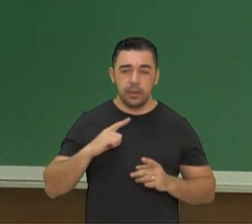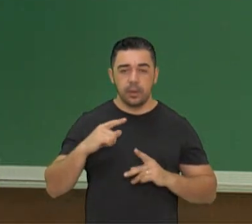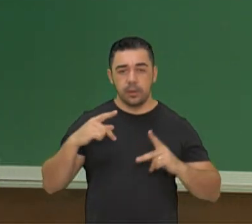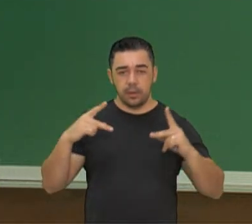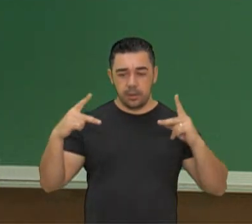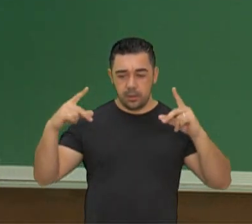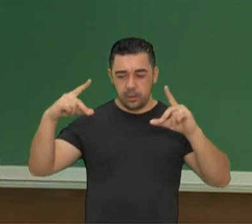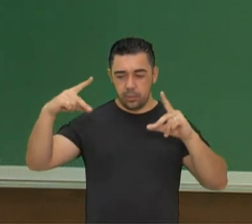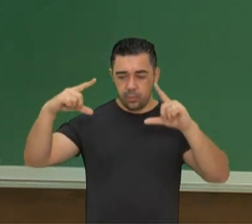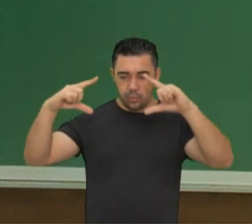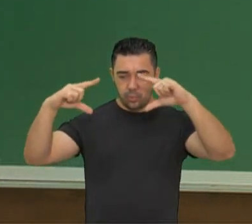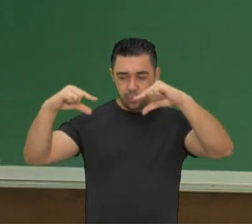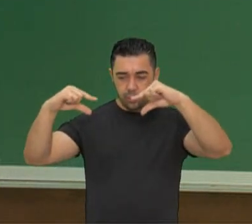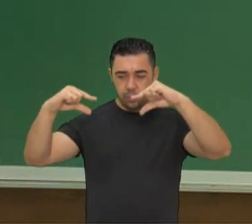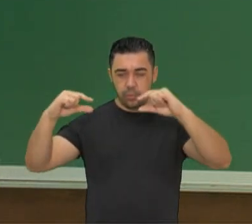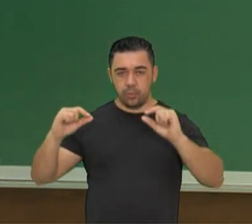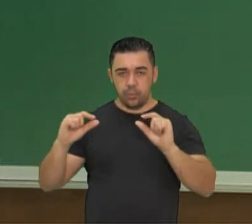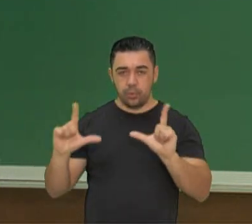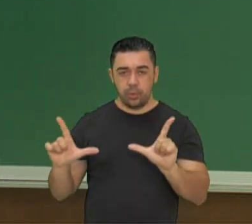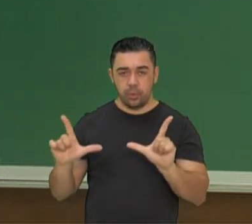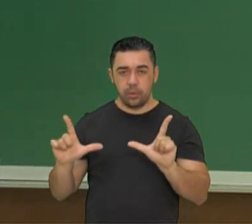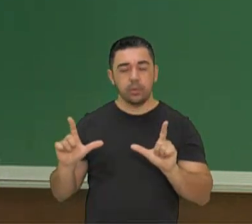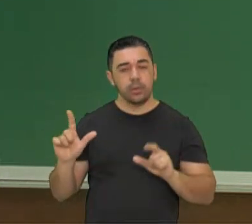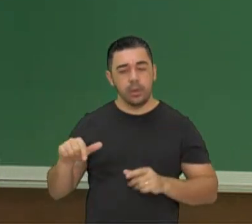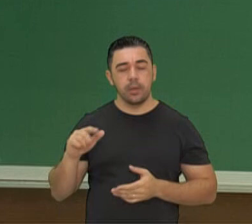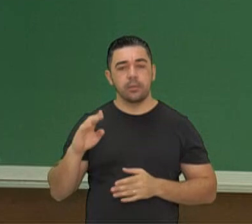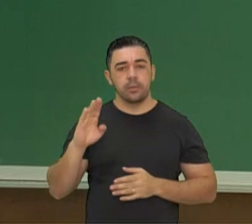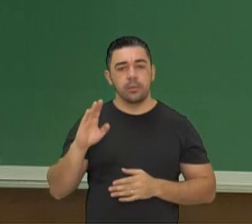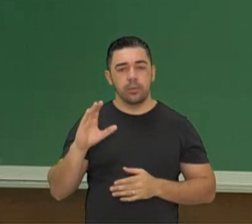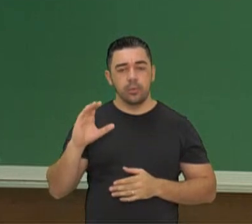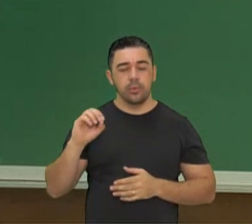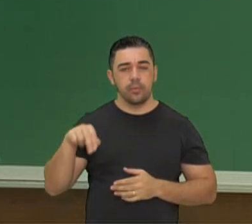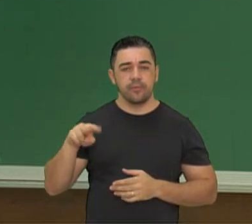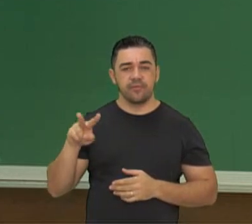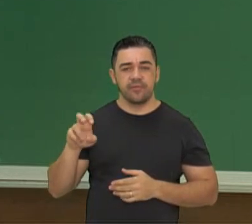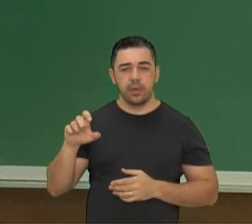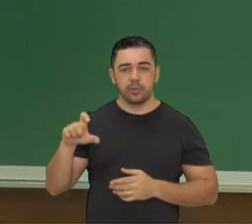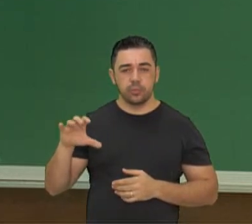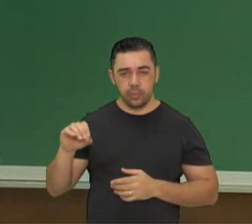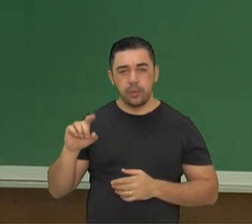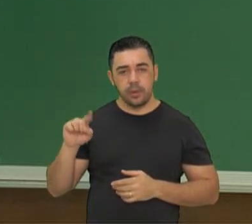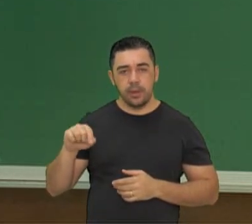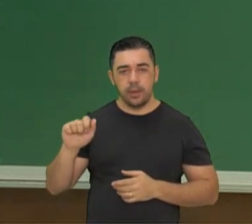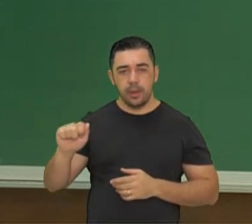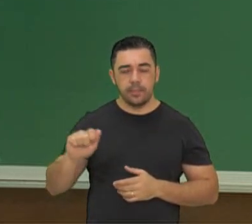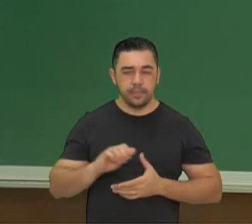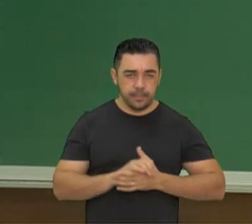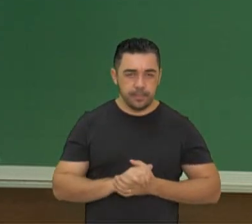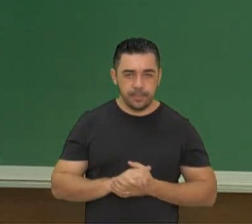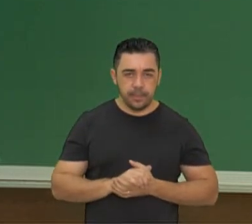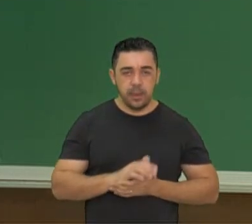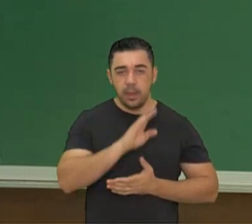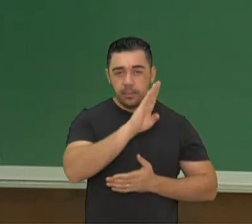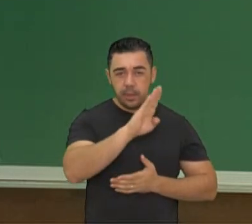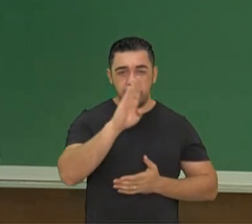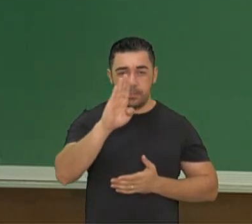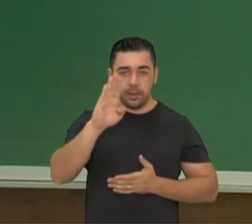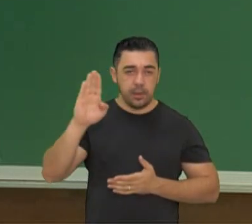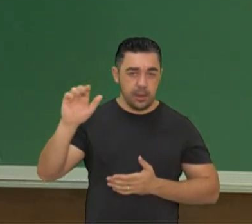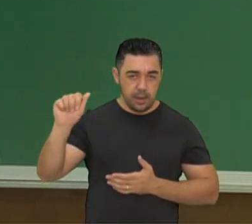ângulos obtusos, dois ângulos agudos, tranquilo, polígono convexo. Então, também é A. Então, ficou B,